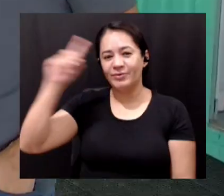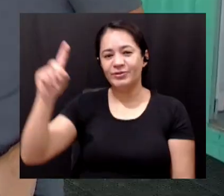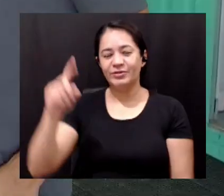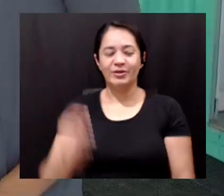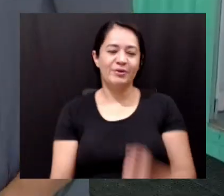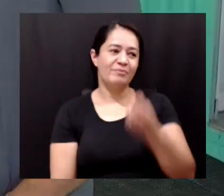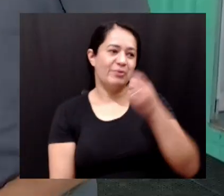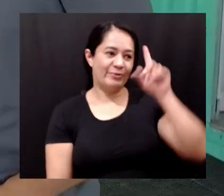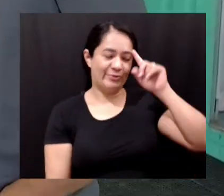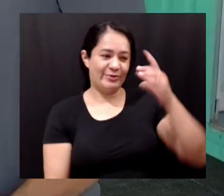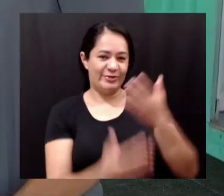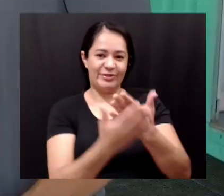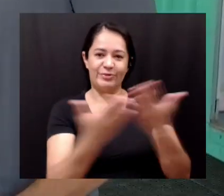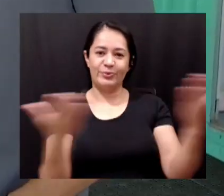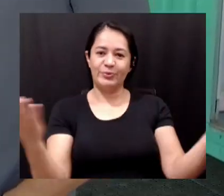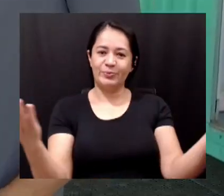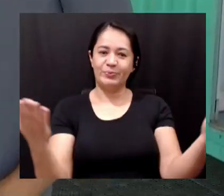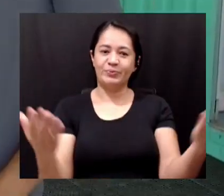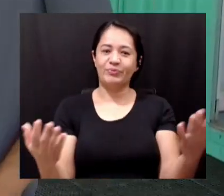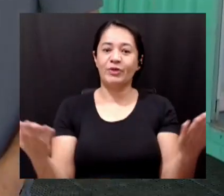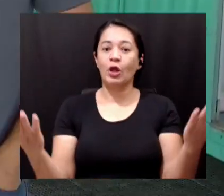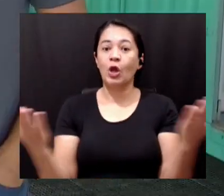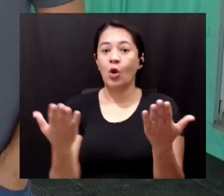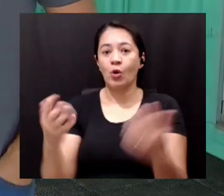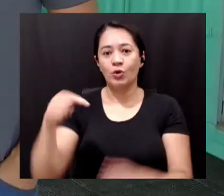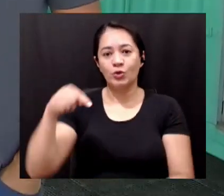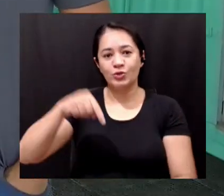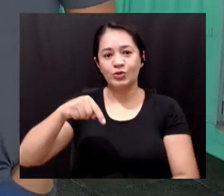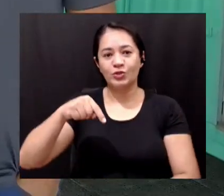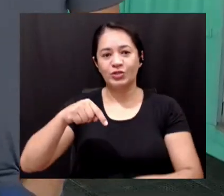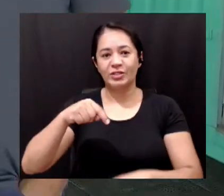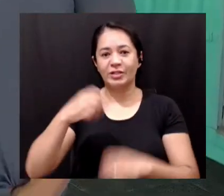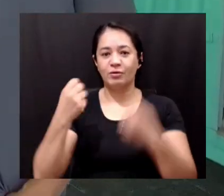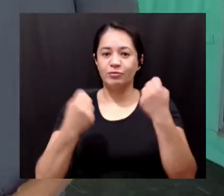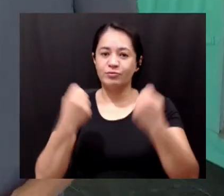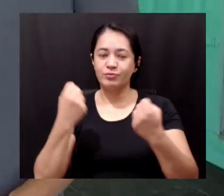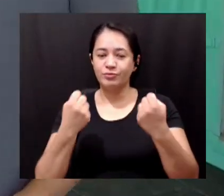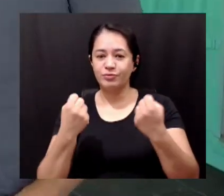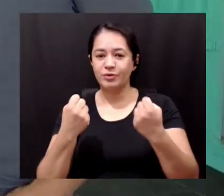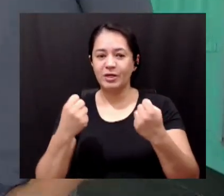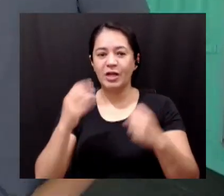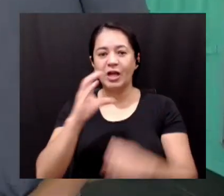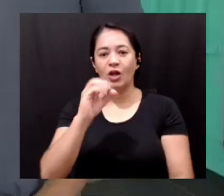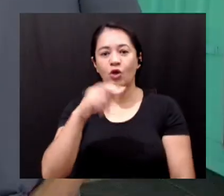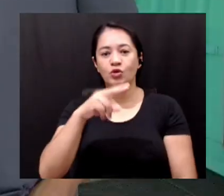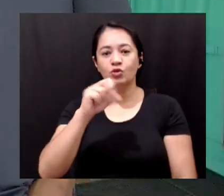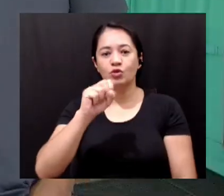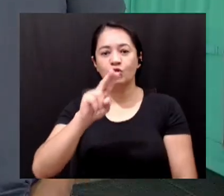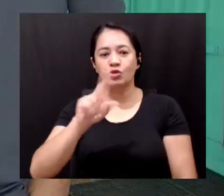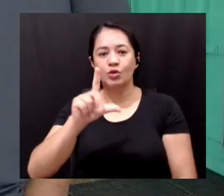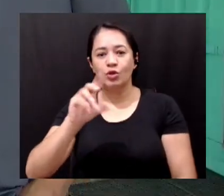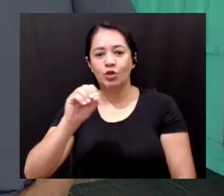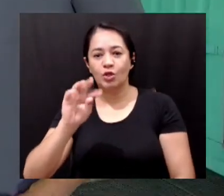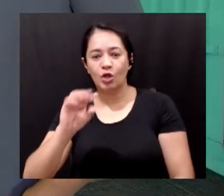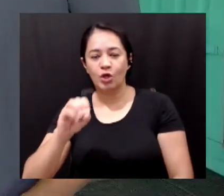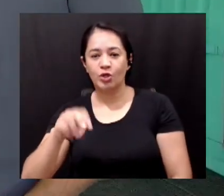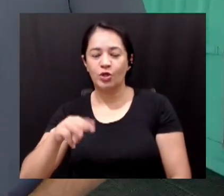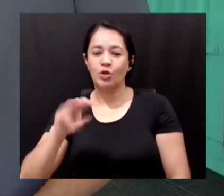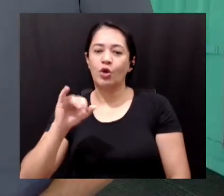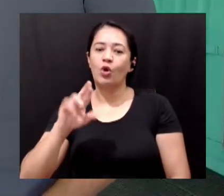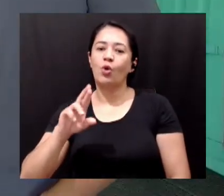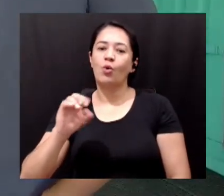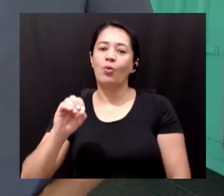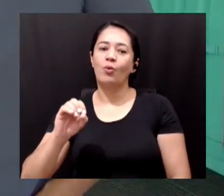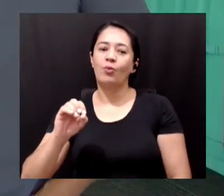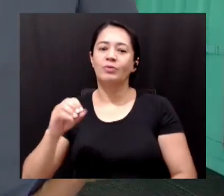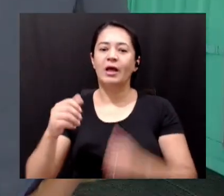todos. Aqui nós temos o consultório móvel com atendimentos básicos, tá? Para os primeiros atendimentos